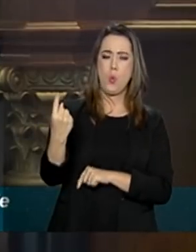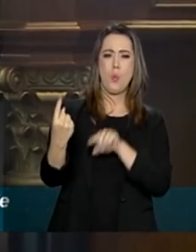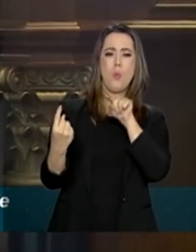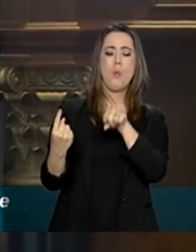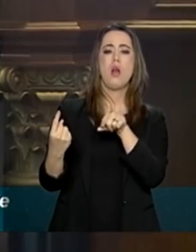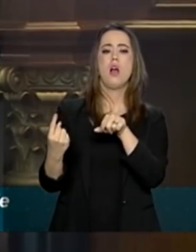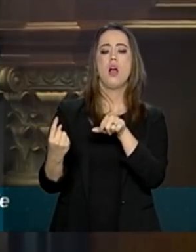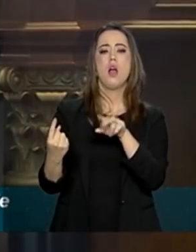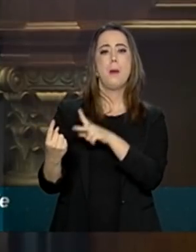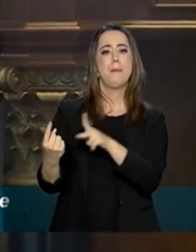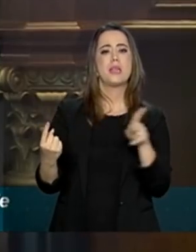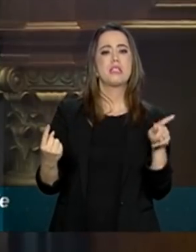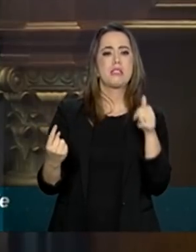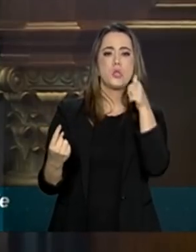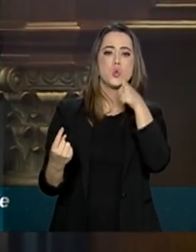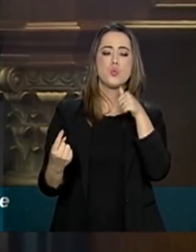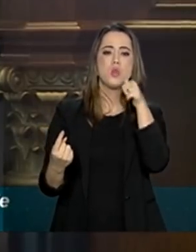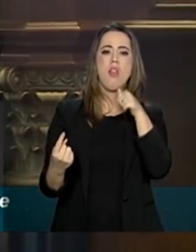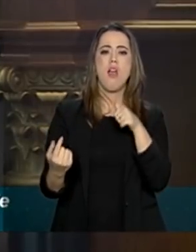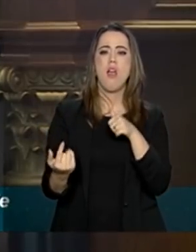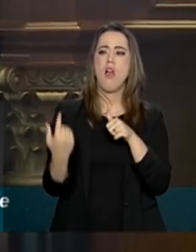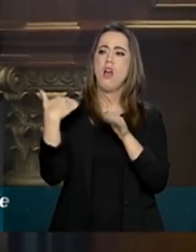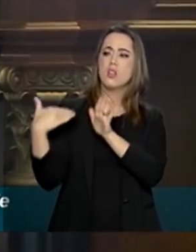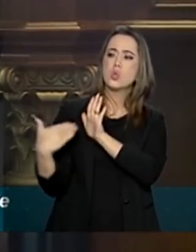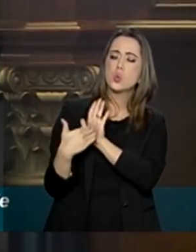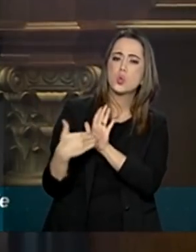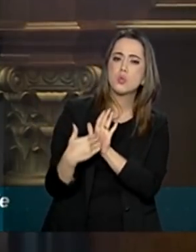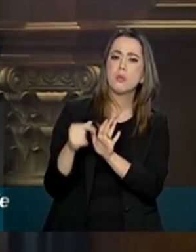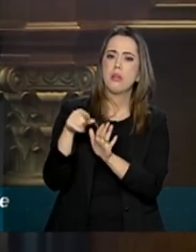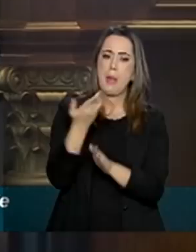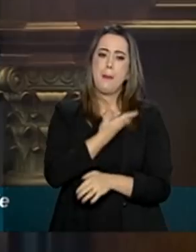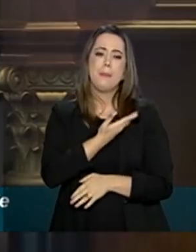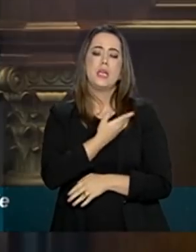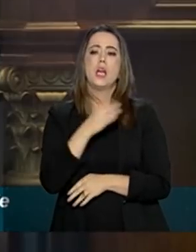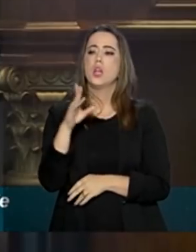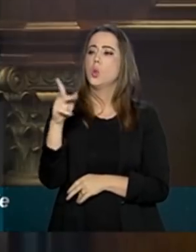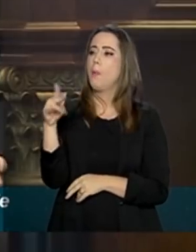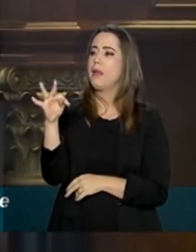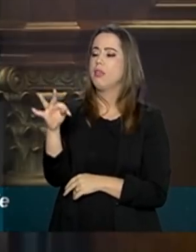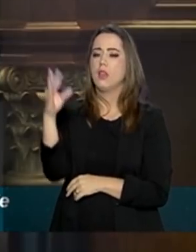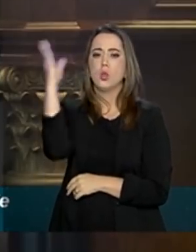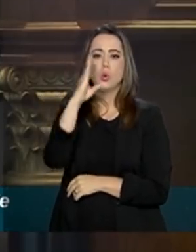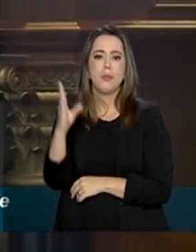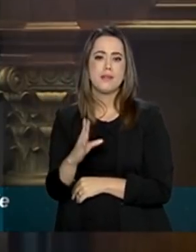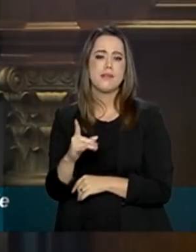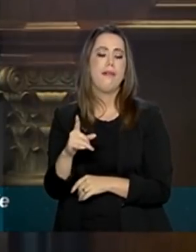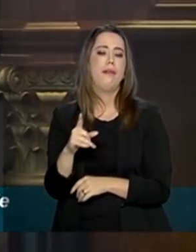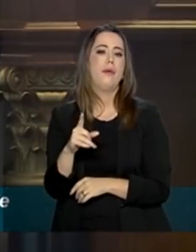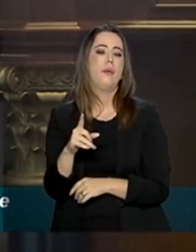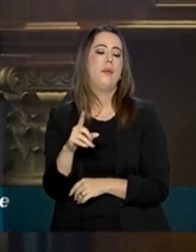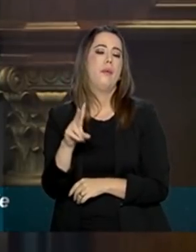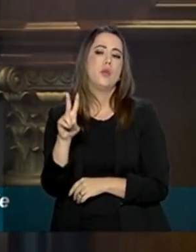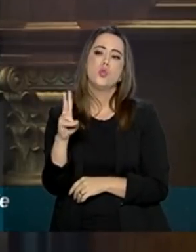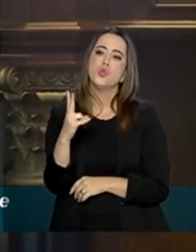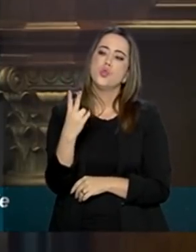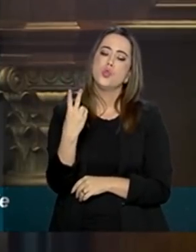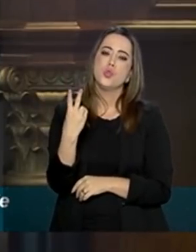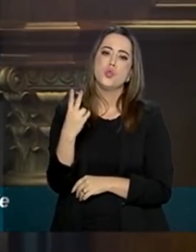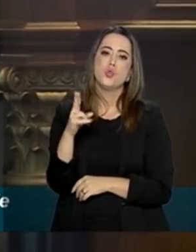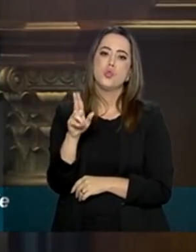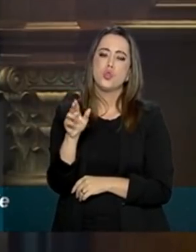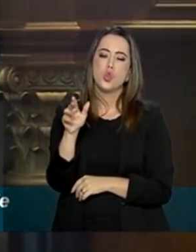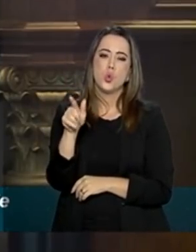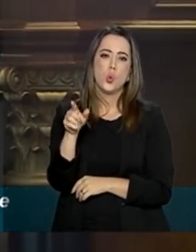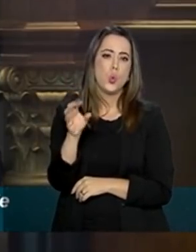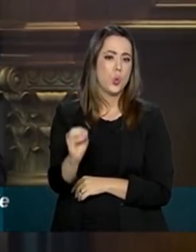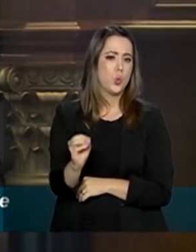última voltar ao poder. Essa que era amiga do PT no Brasil, de Chávez, de Maduro e de